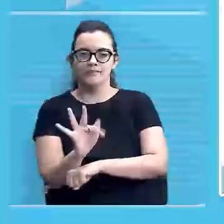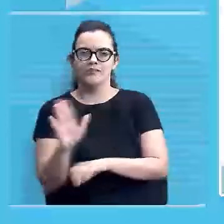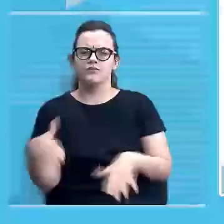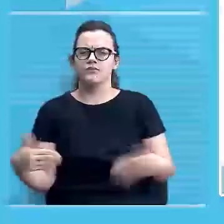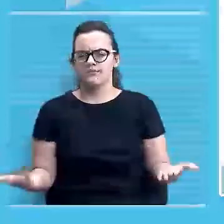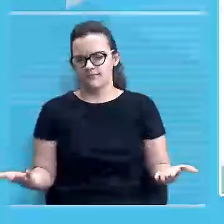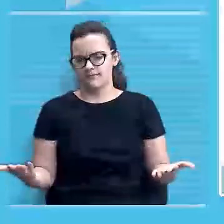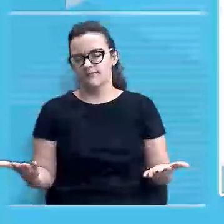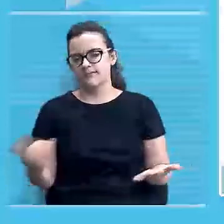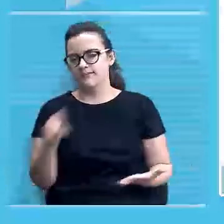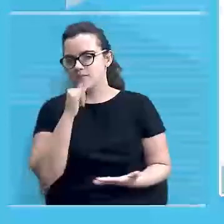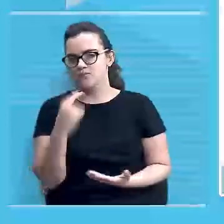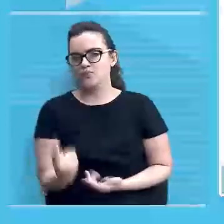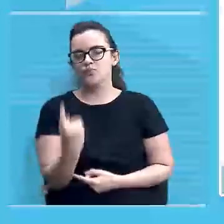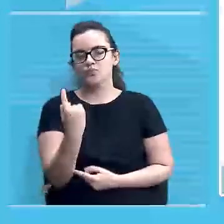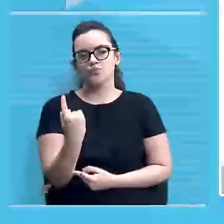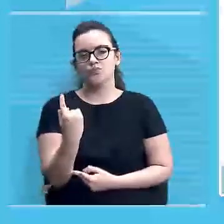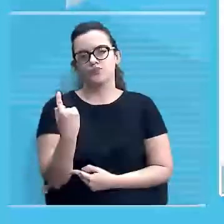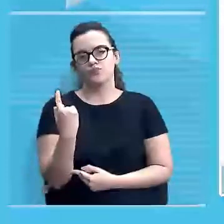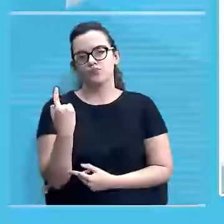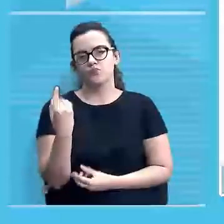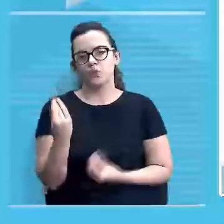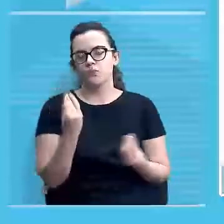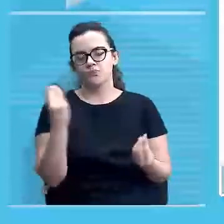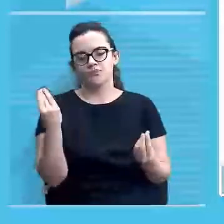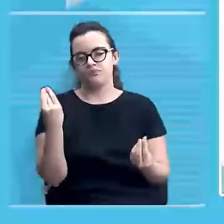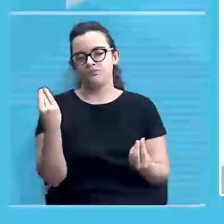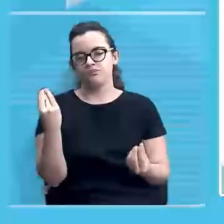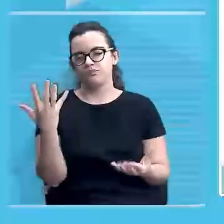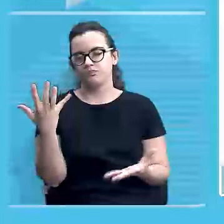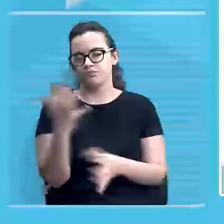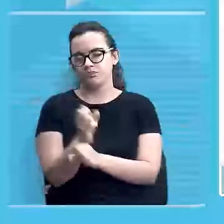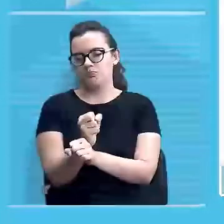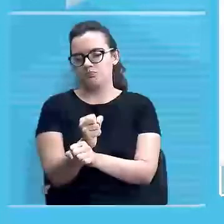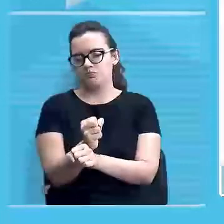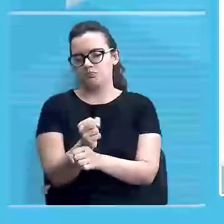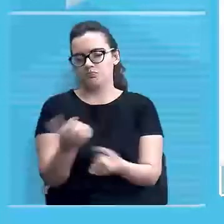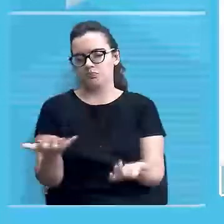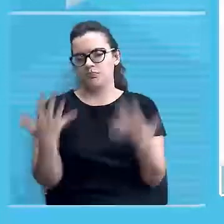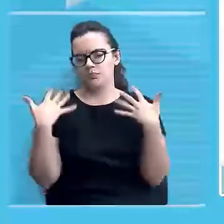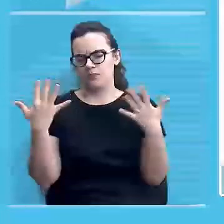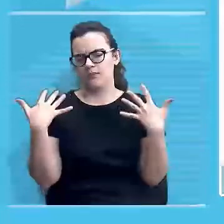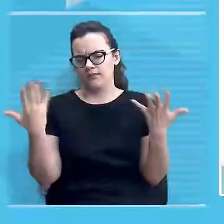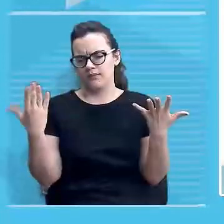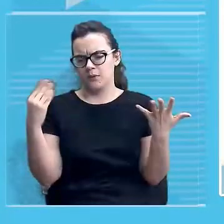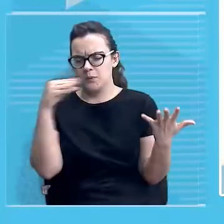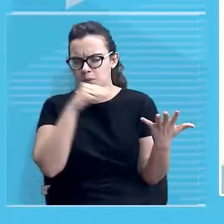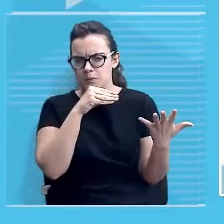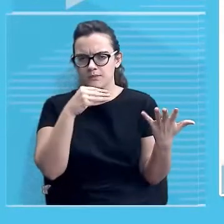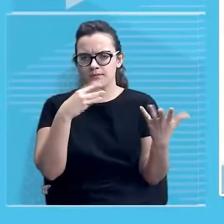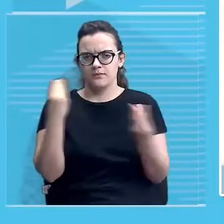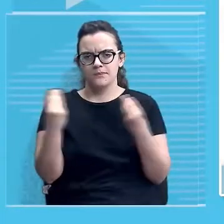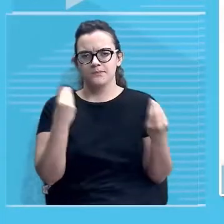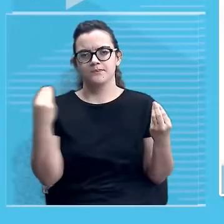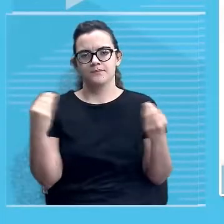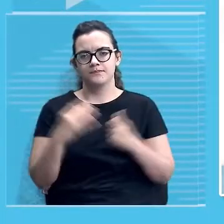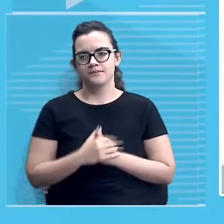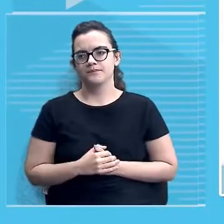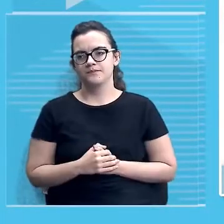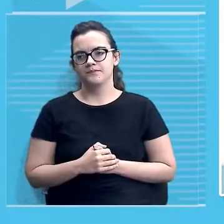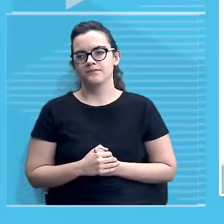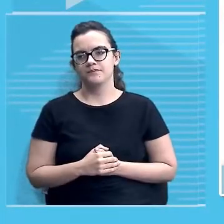a unidade, certo? Que vai